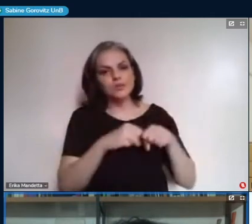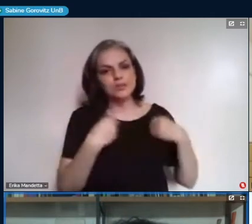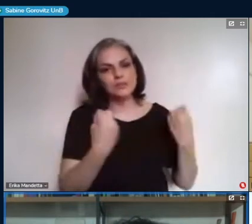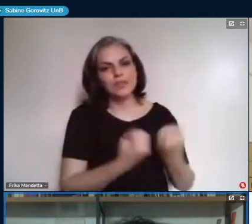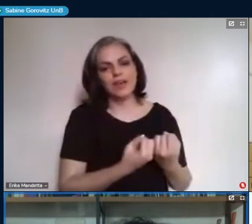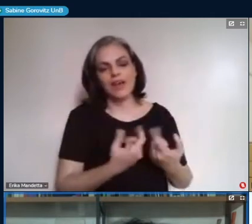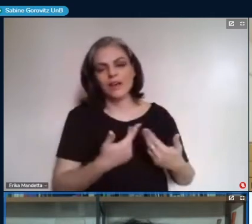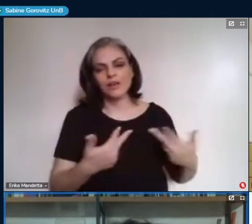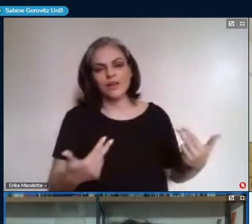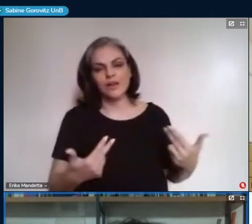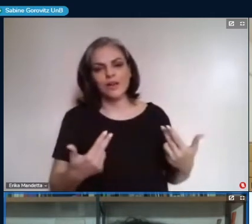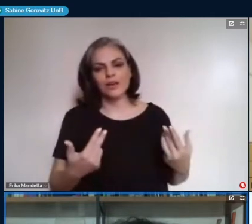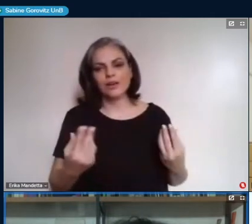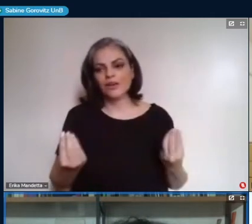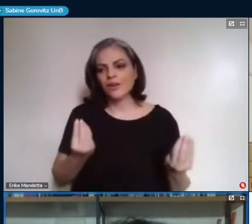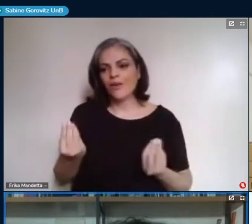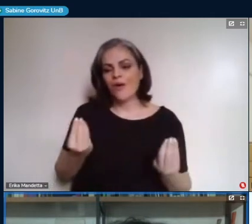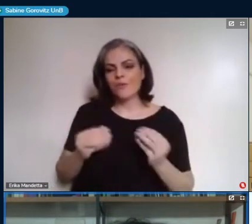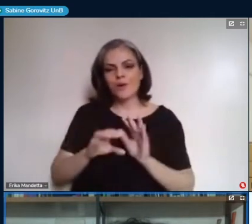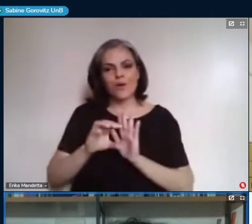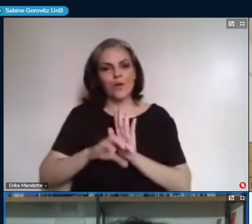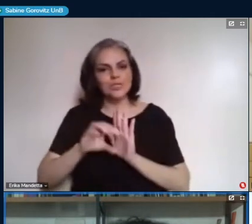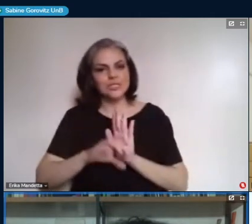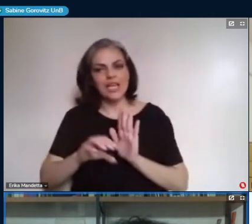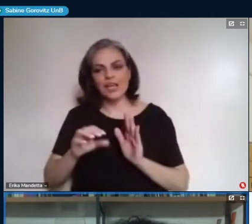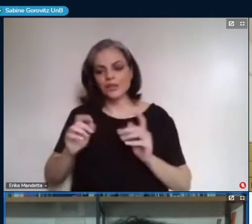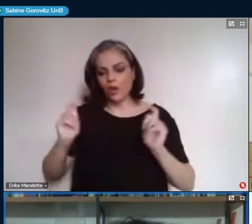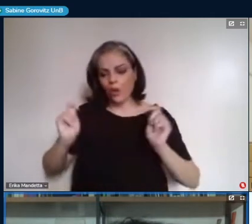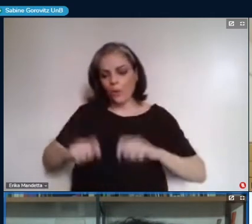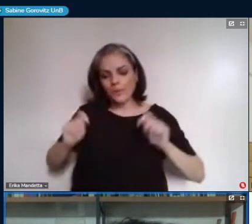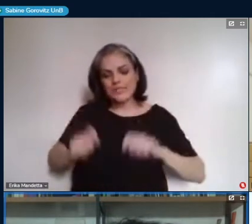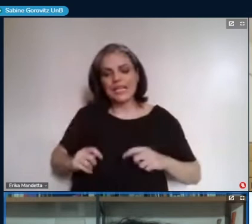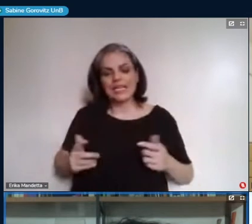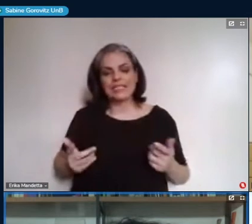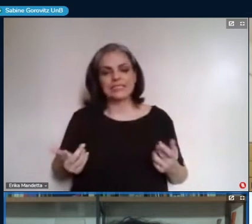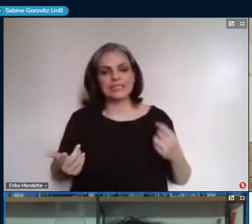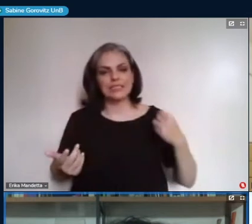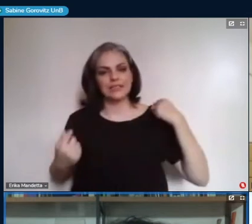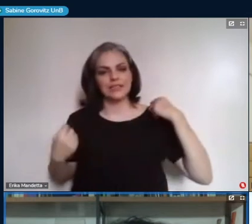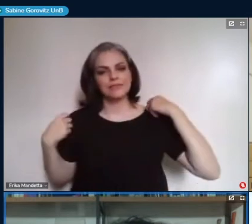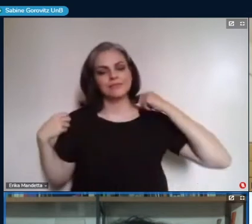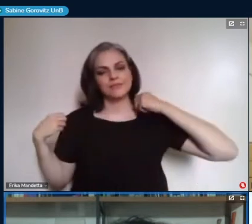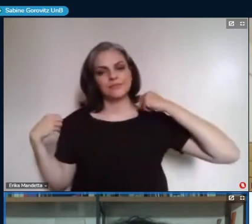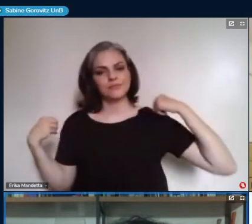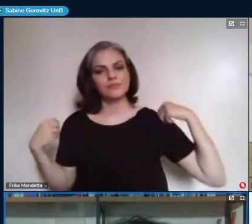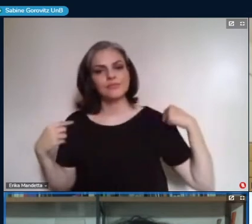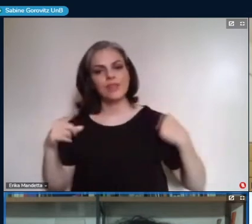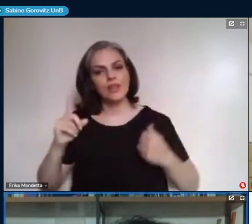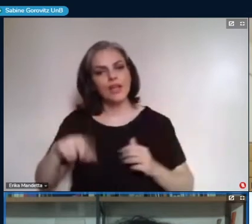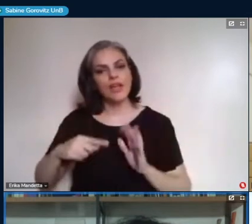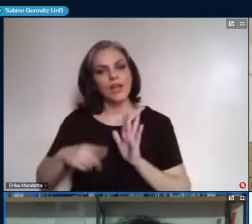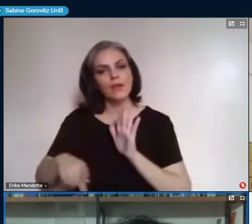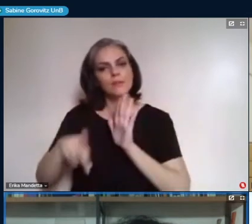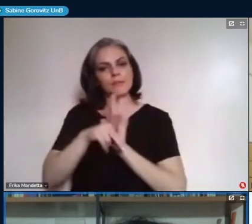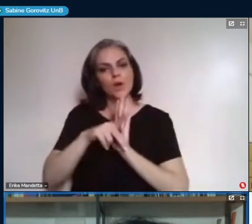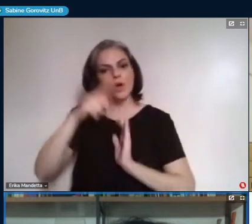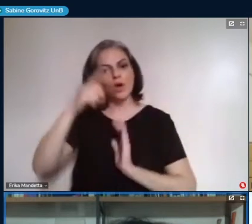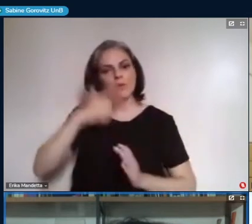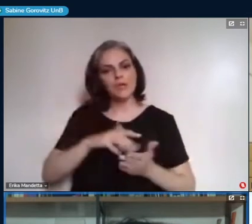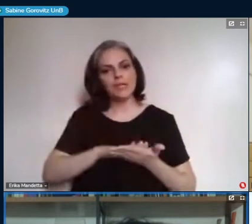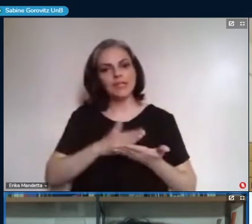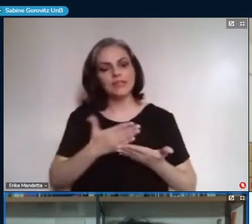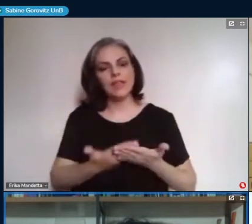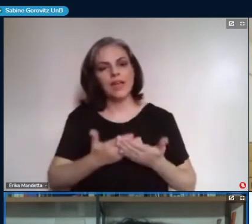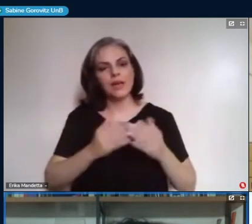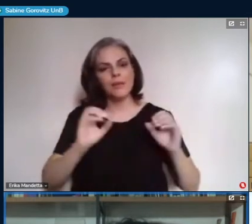nos conceitos, nas competências que estão relacionadas ao intérprete de conferências que absolutamente não